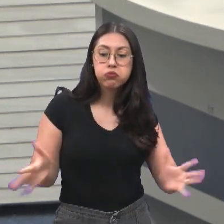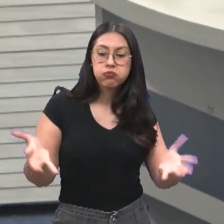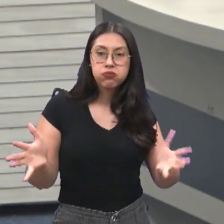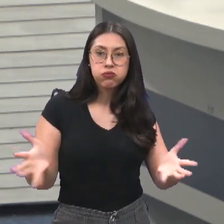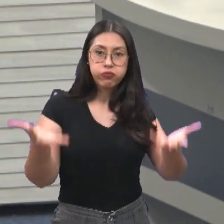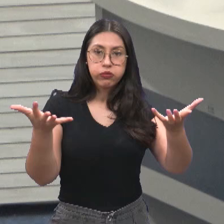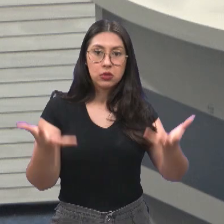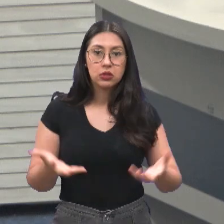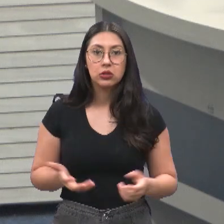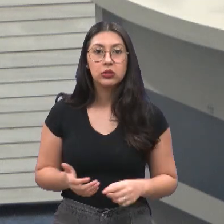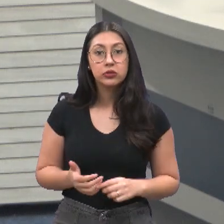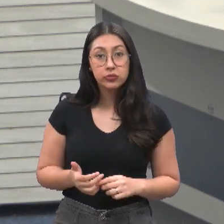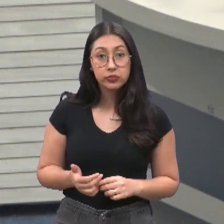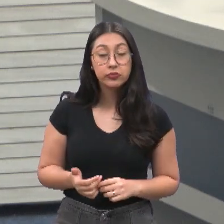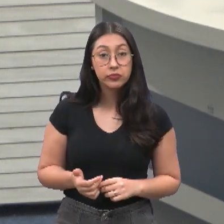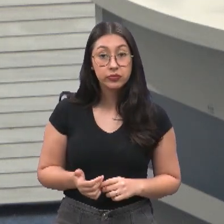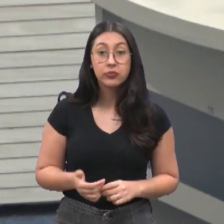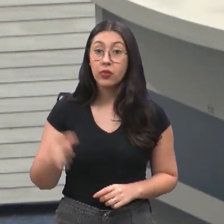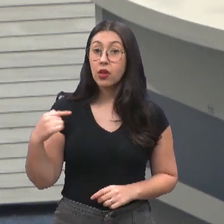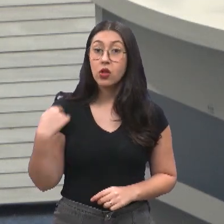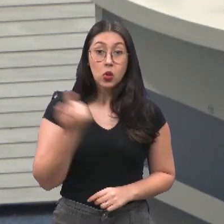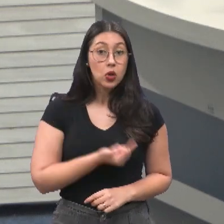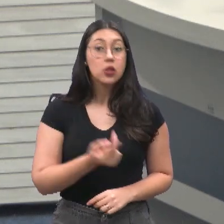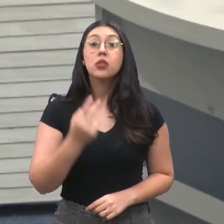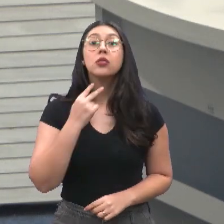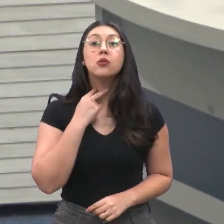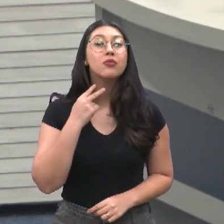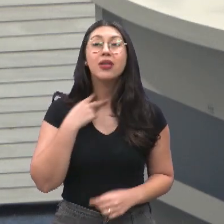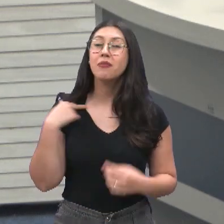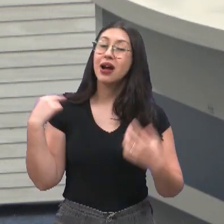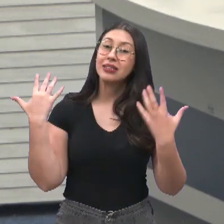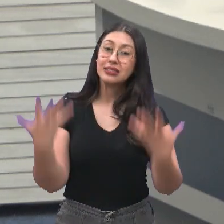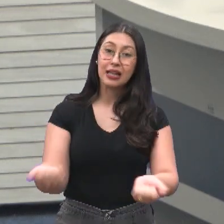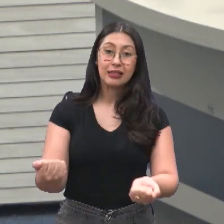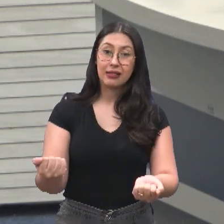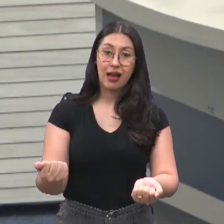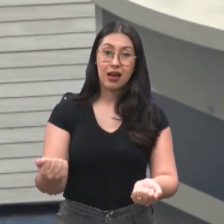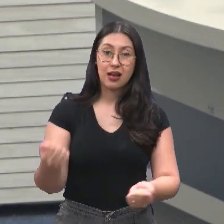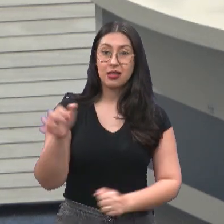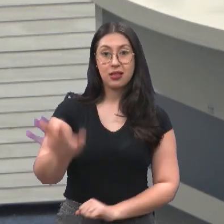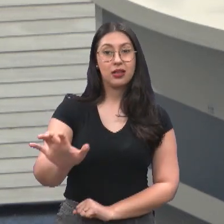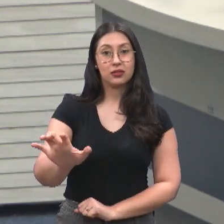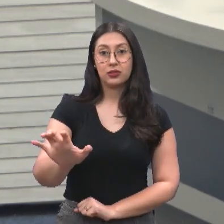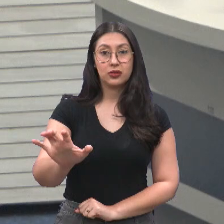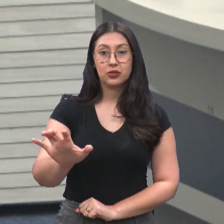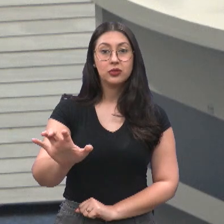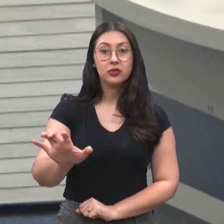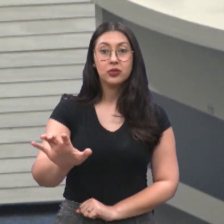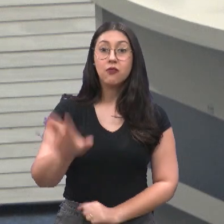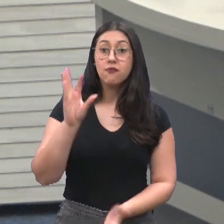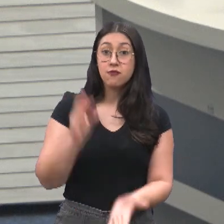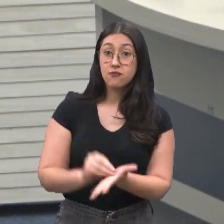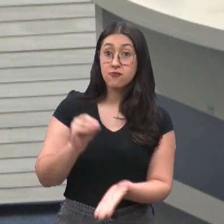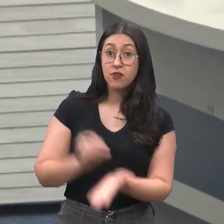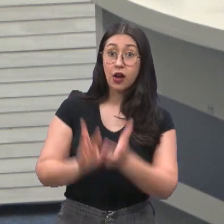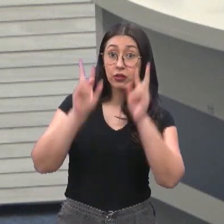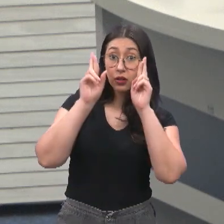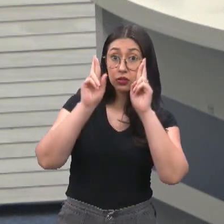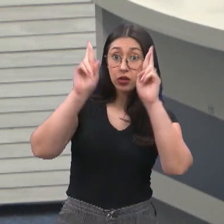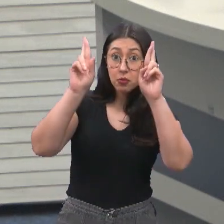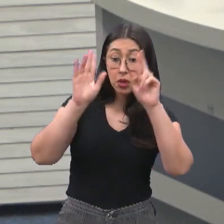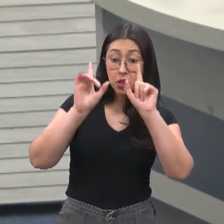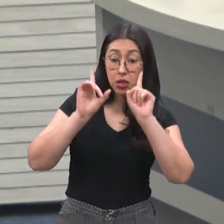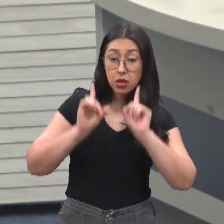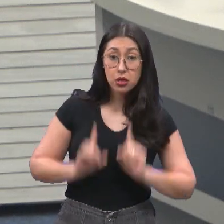rancor. Não podemos naturalizar esse tipo de conduta. O desrespeito à dignidade das